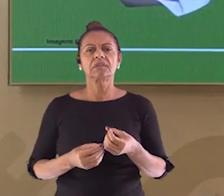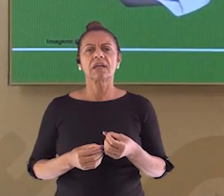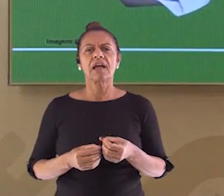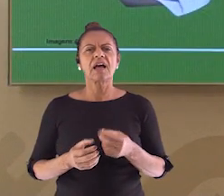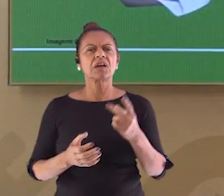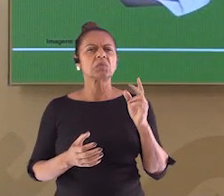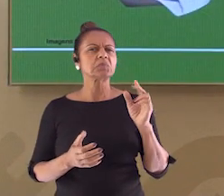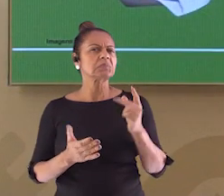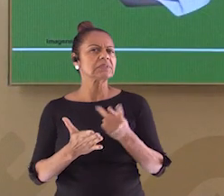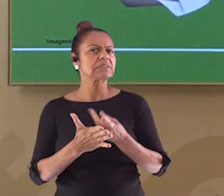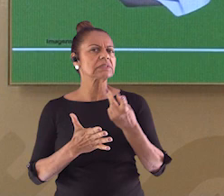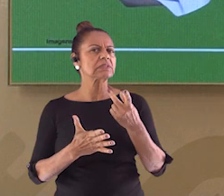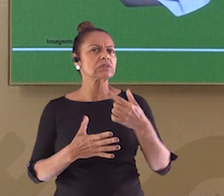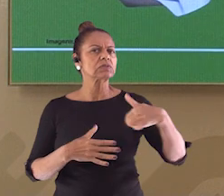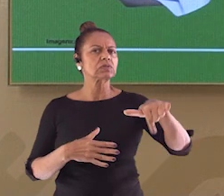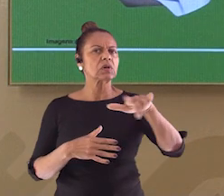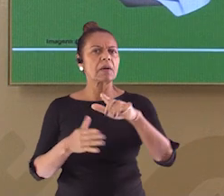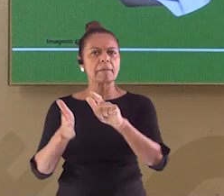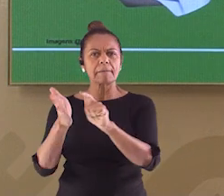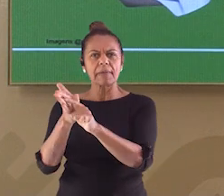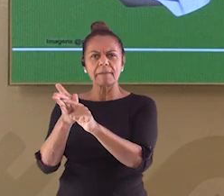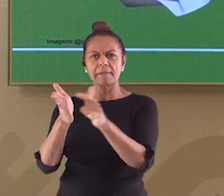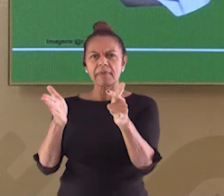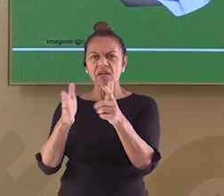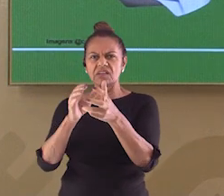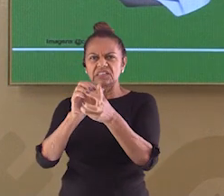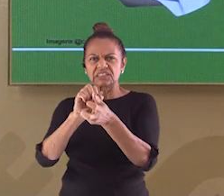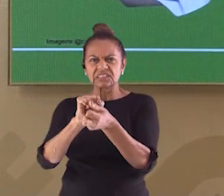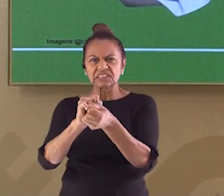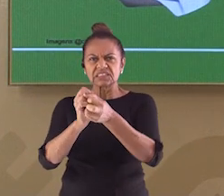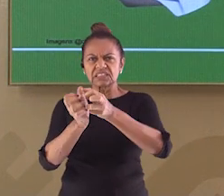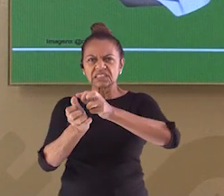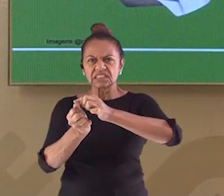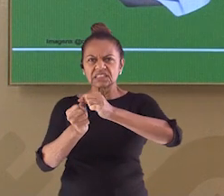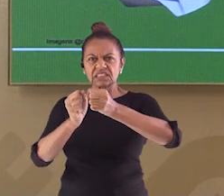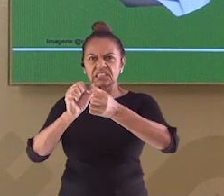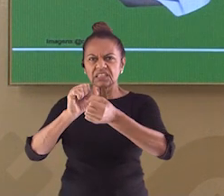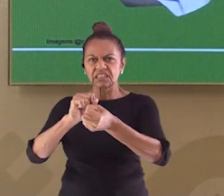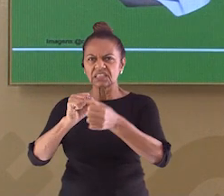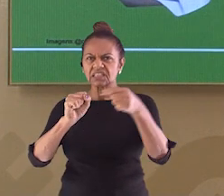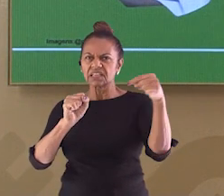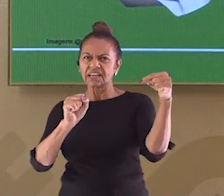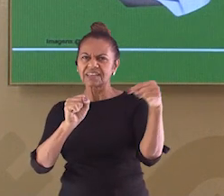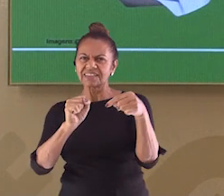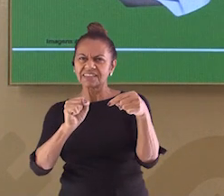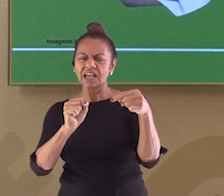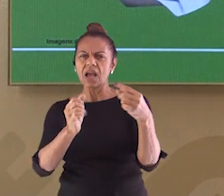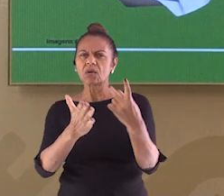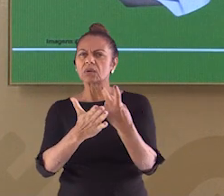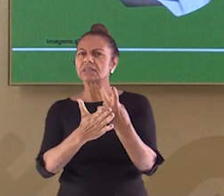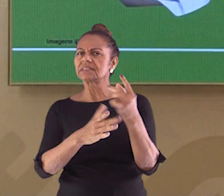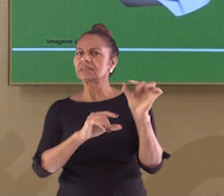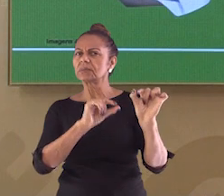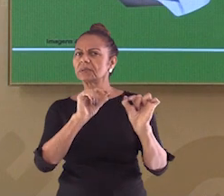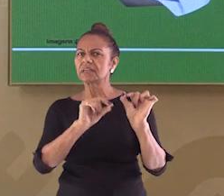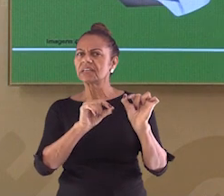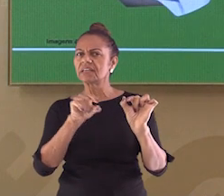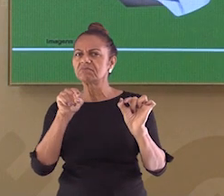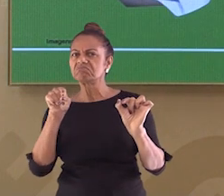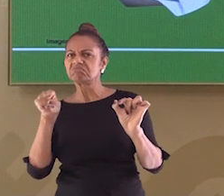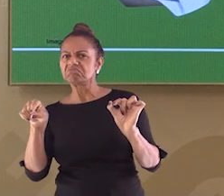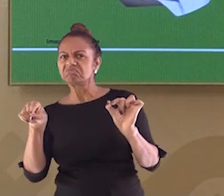uma folha de papel, o que será que está acontecendo aqui? É um fenômeno físico ou é um